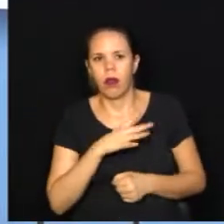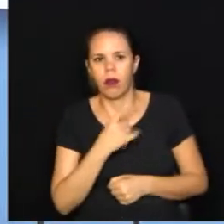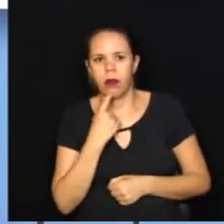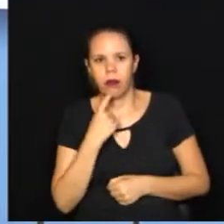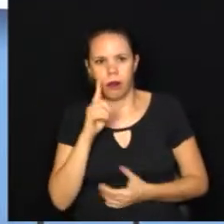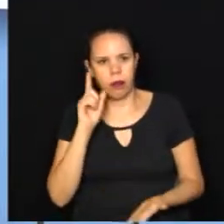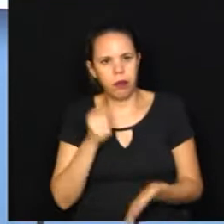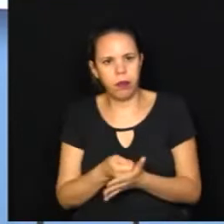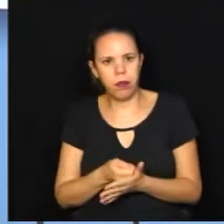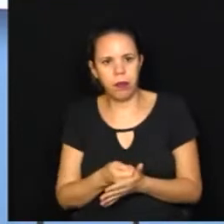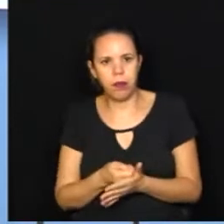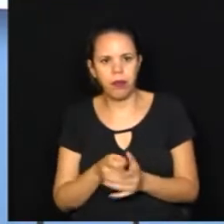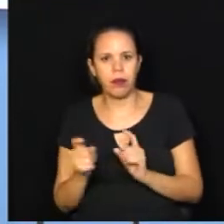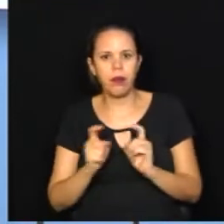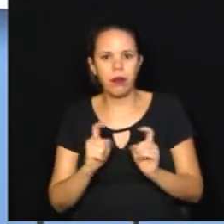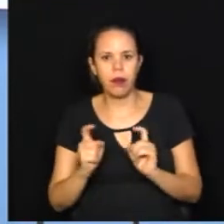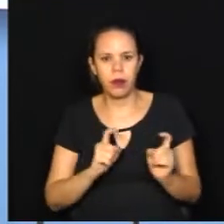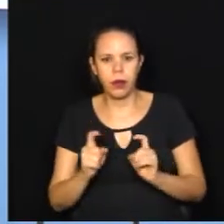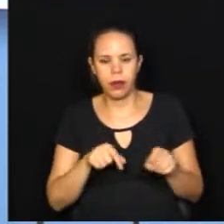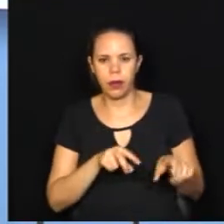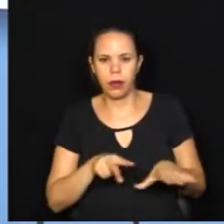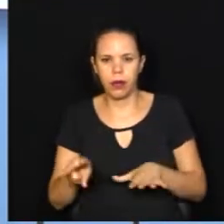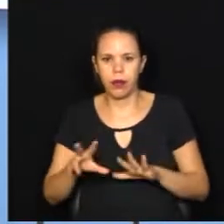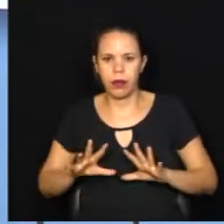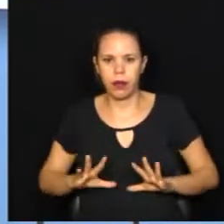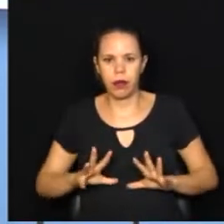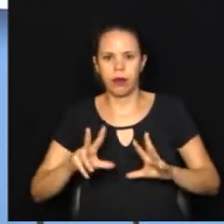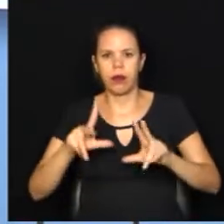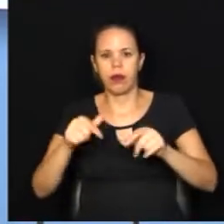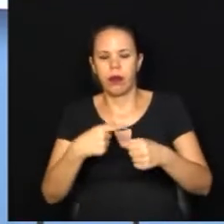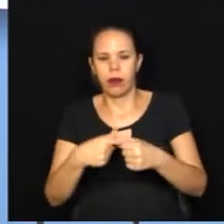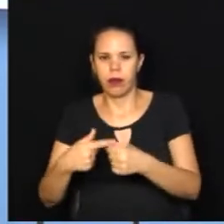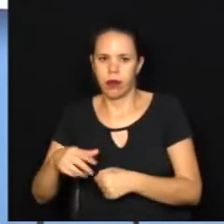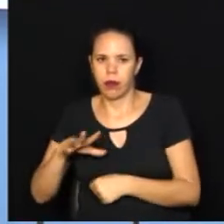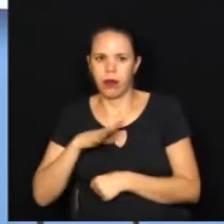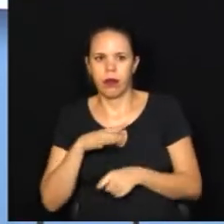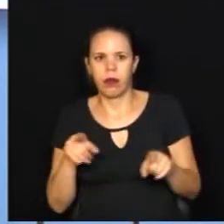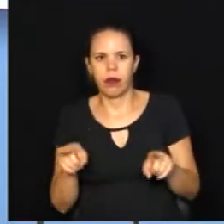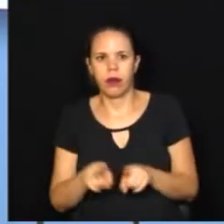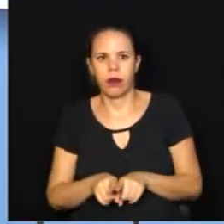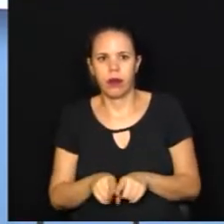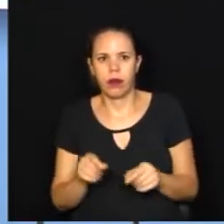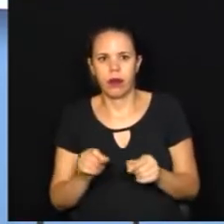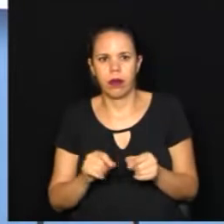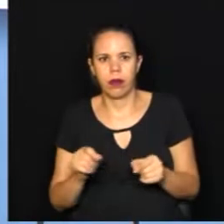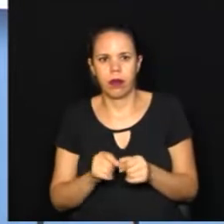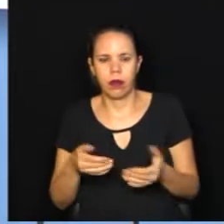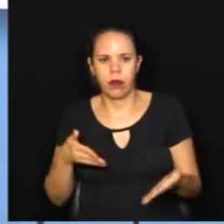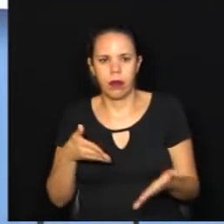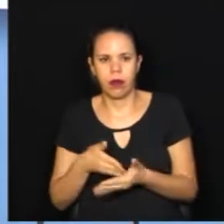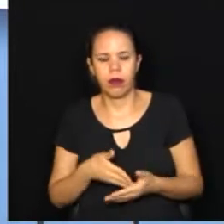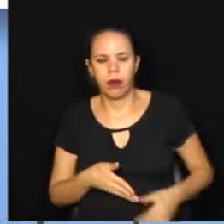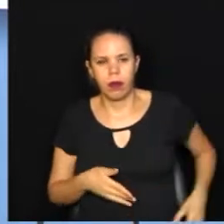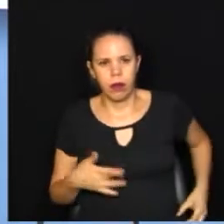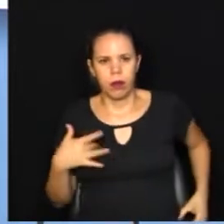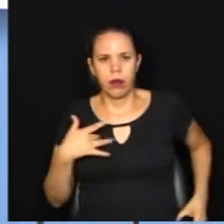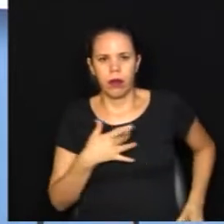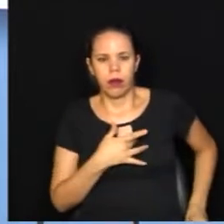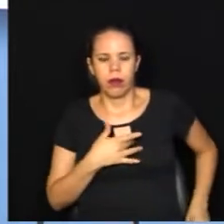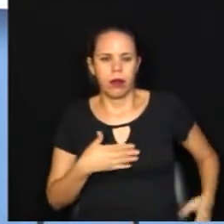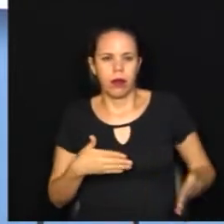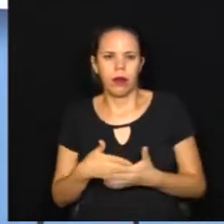de síndromes respiratórias. Agora, Mirna Abreu, Campinas tem o toque de recolher a partir das 8 horas da